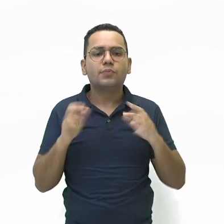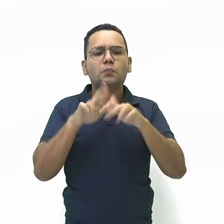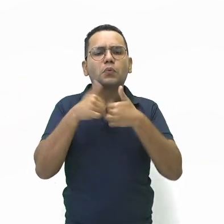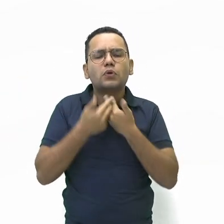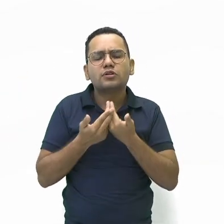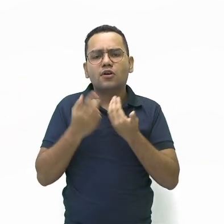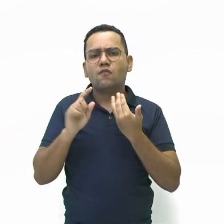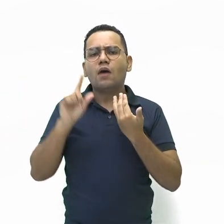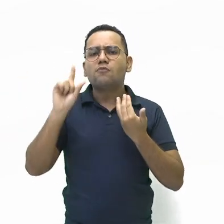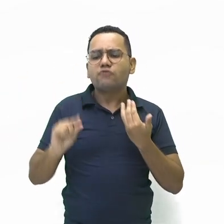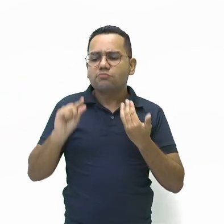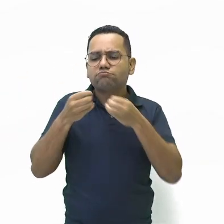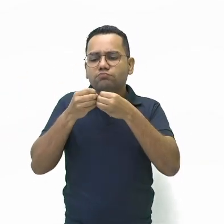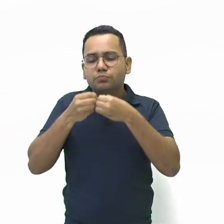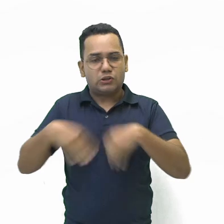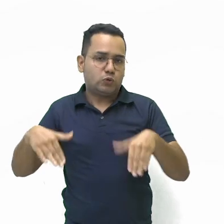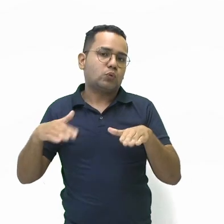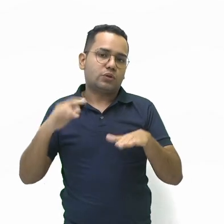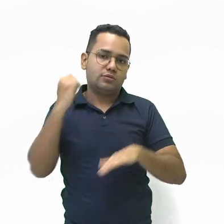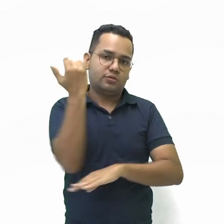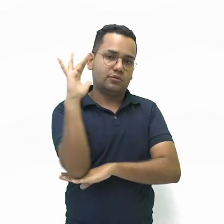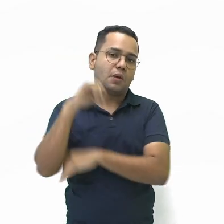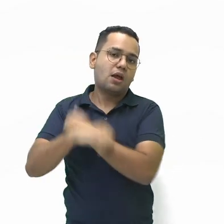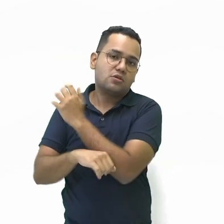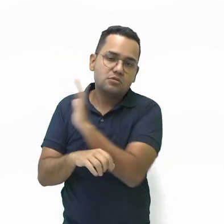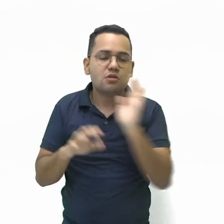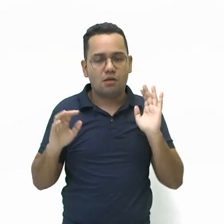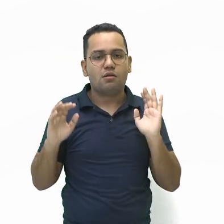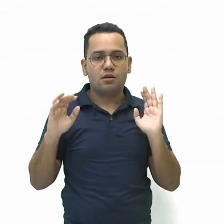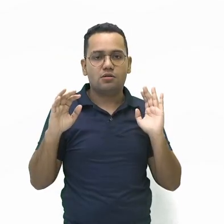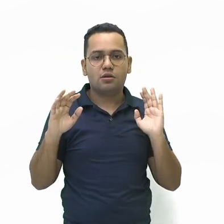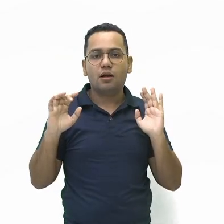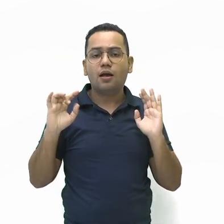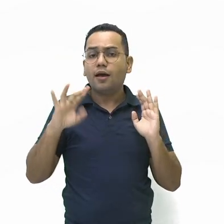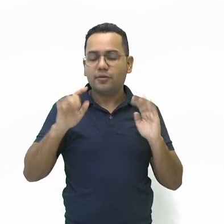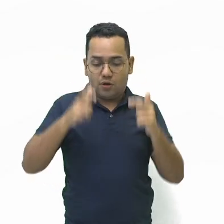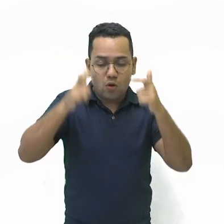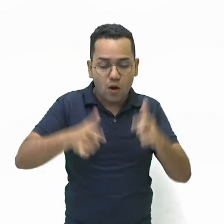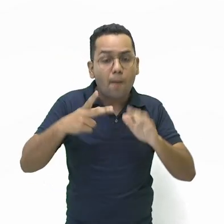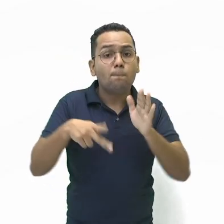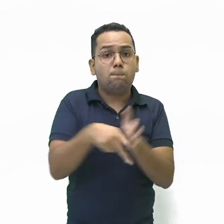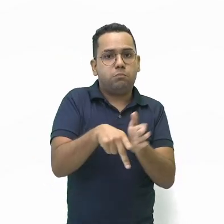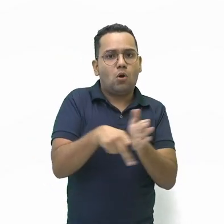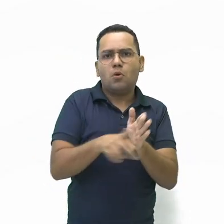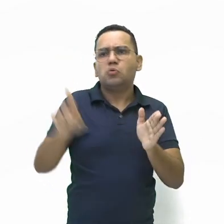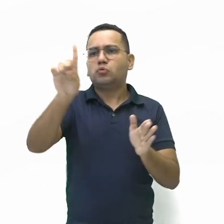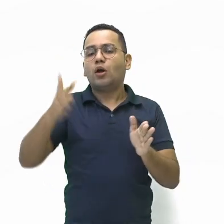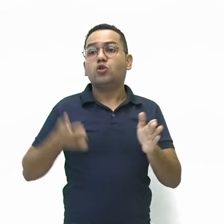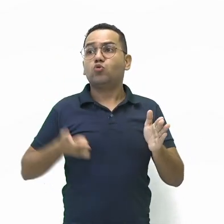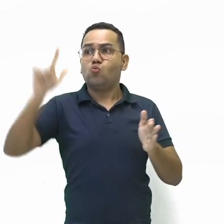para o ambiente também, são pessoas ali da localidade e não uma prática que veio de fora e chegou aqui. São